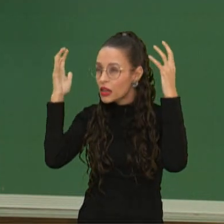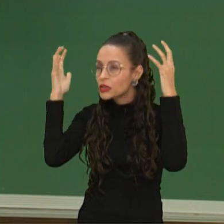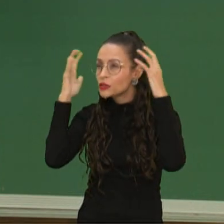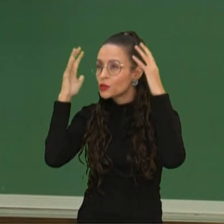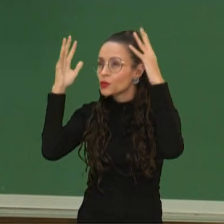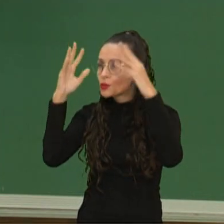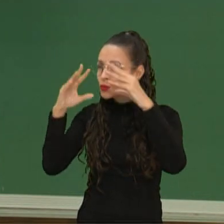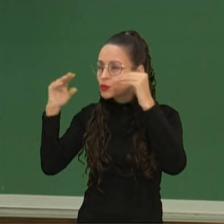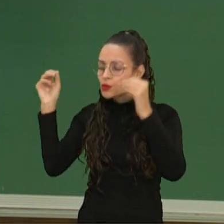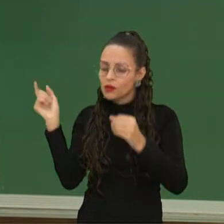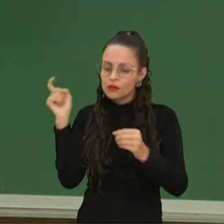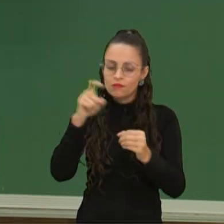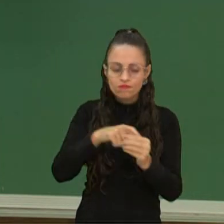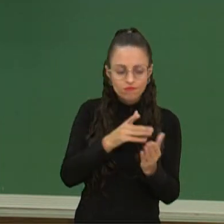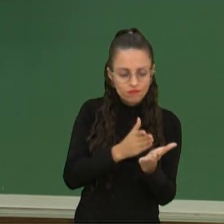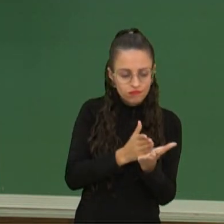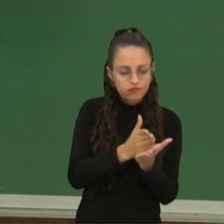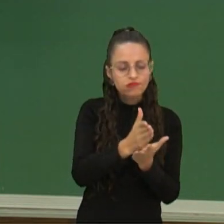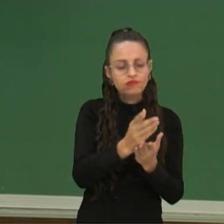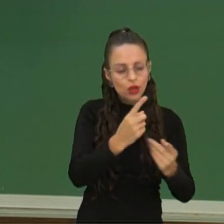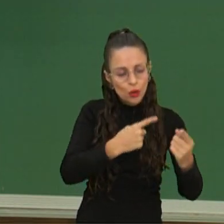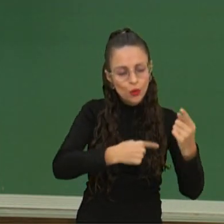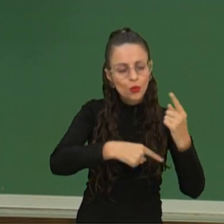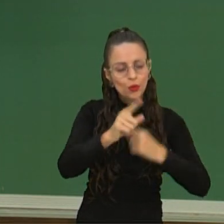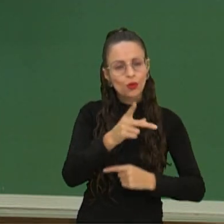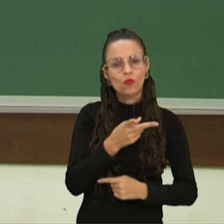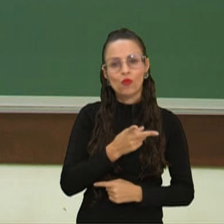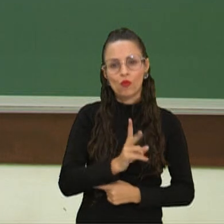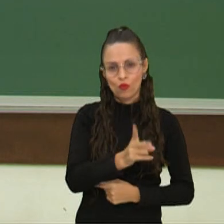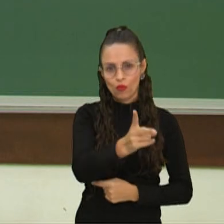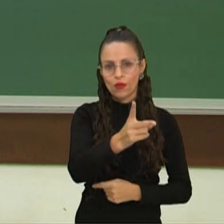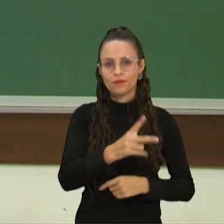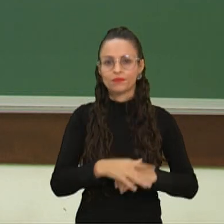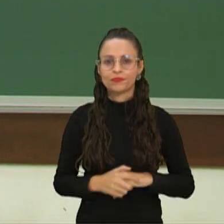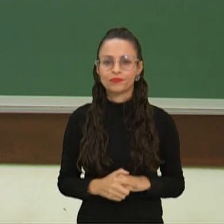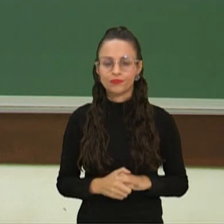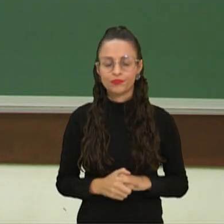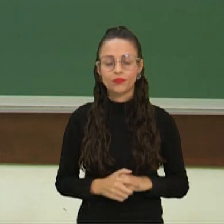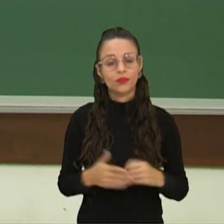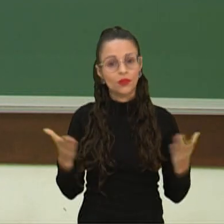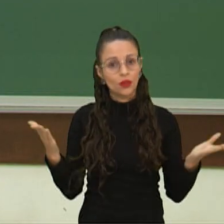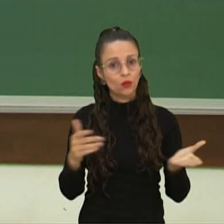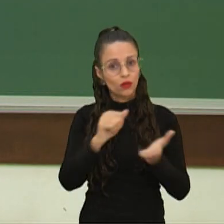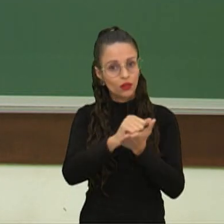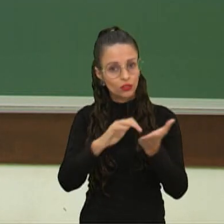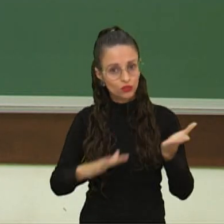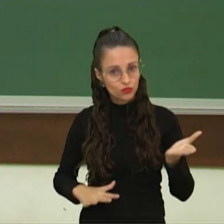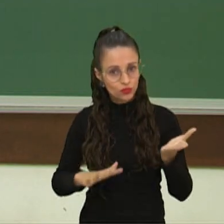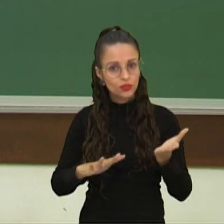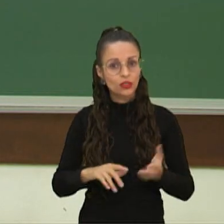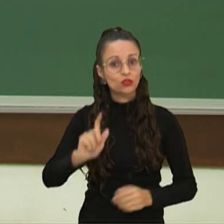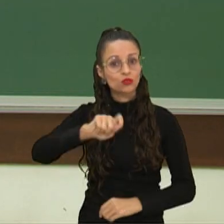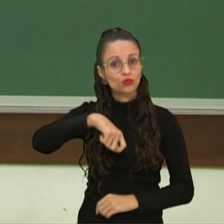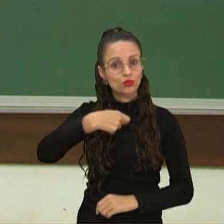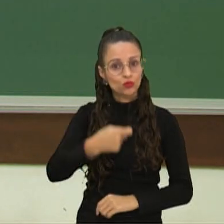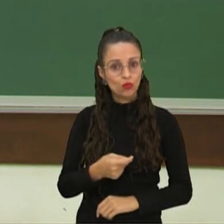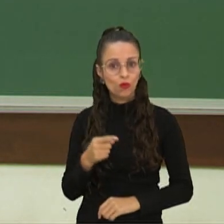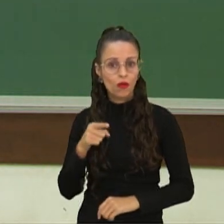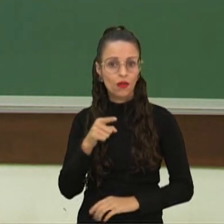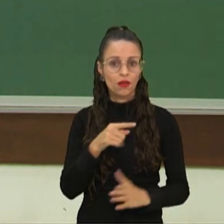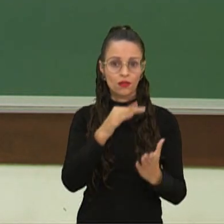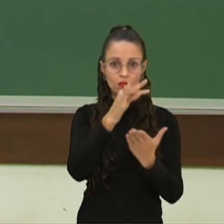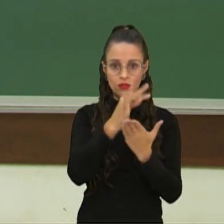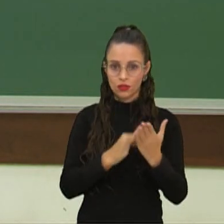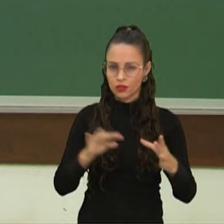em frente. Beleza? Agora nós vamos ter algumas atividades sobre esse texto mais detalhada. Vamos ver qual é a